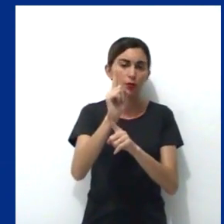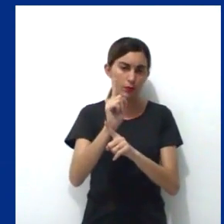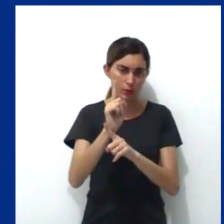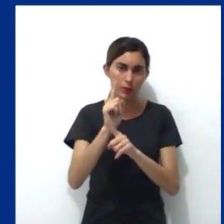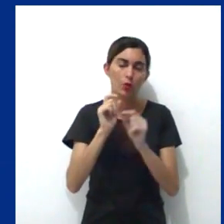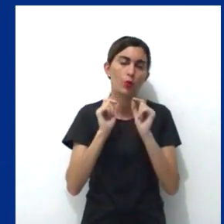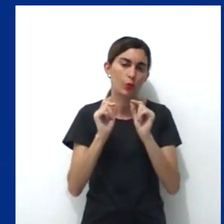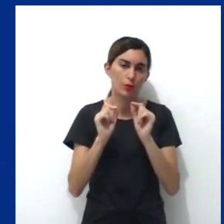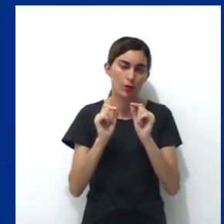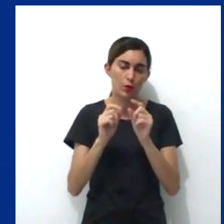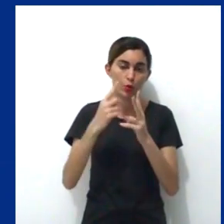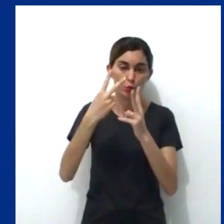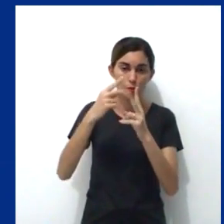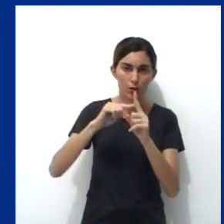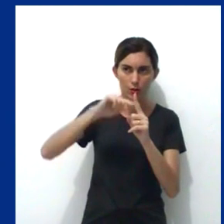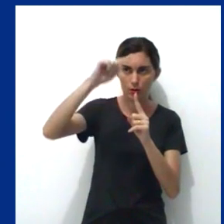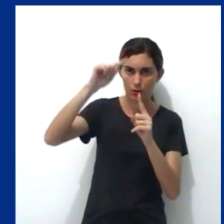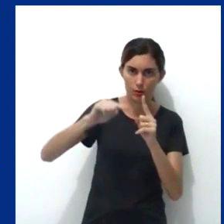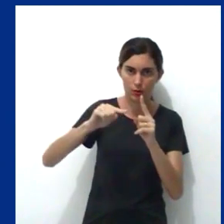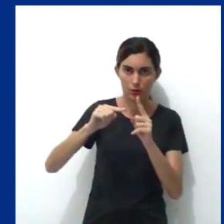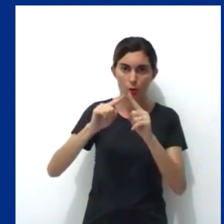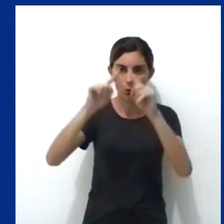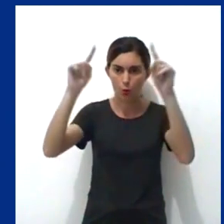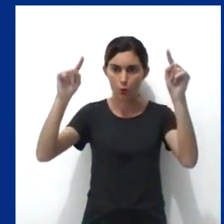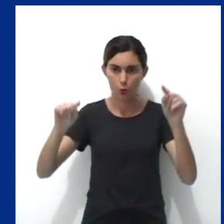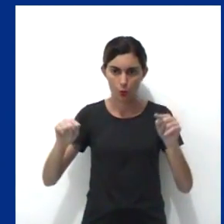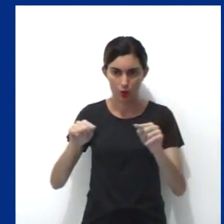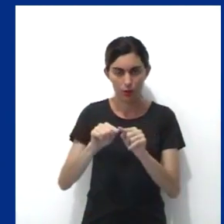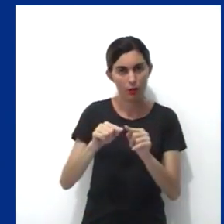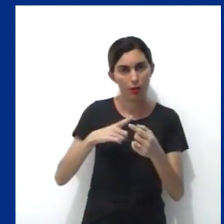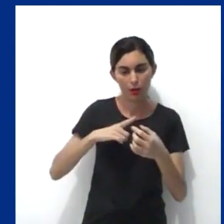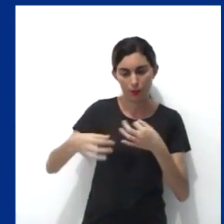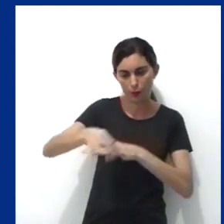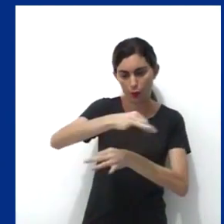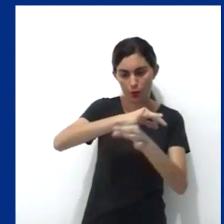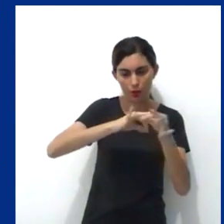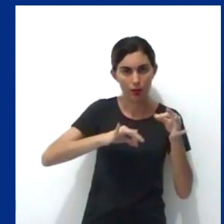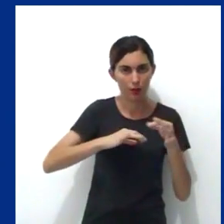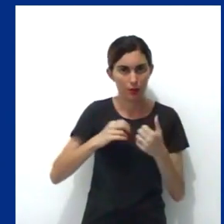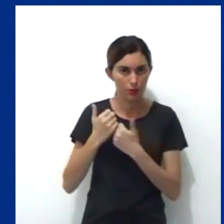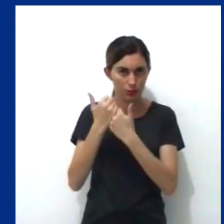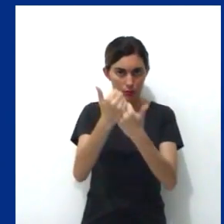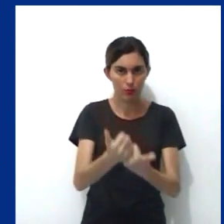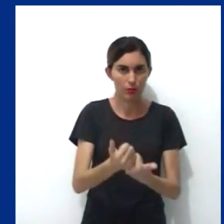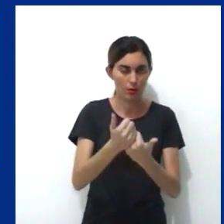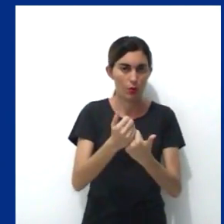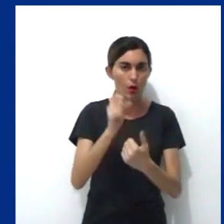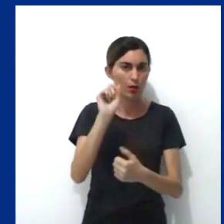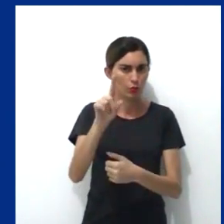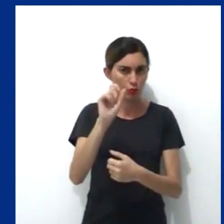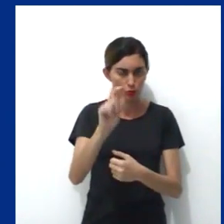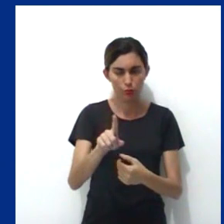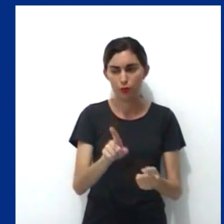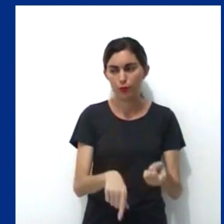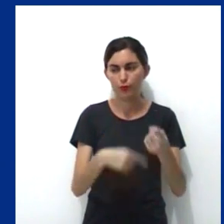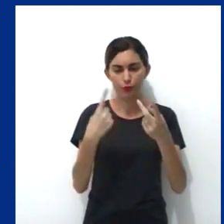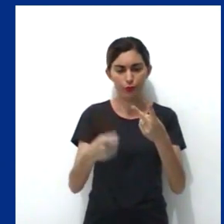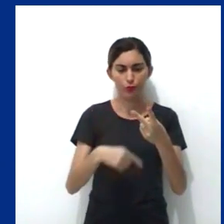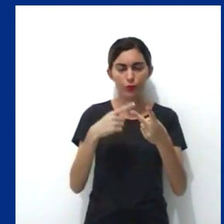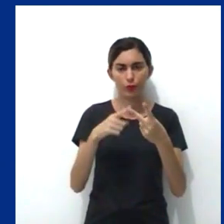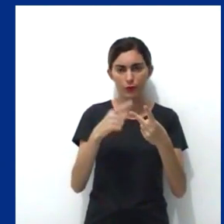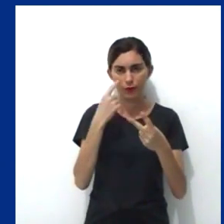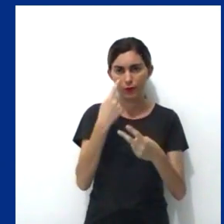substância, ele consegue medir o grau de agitação das moléculas. Então, vocês estão vendo aí na imagem, saindo do